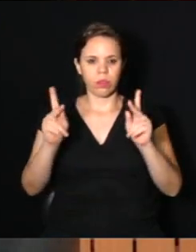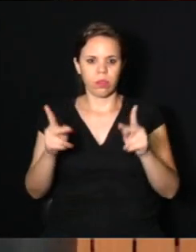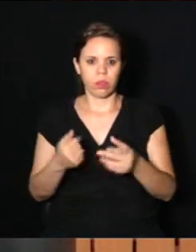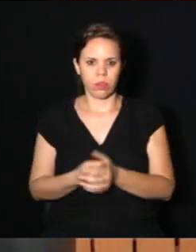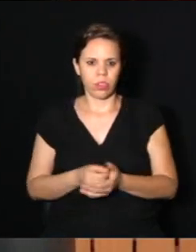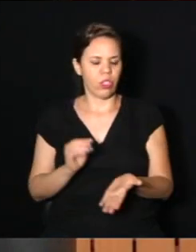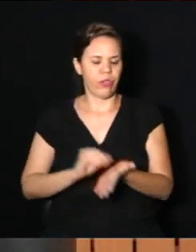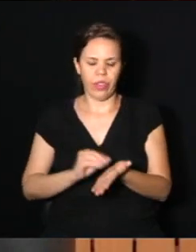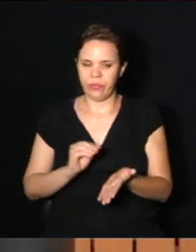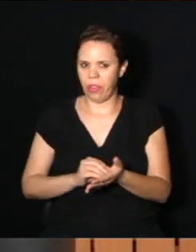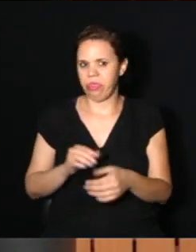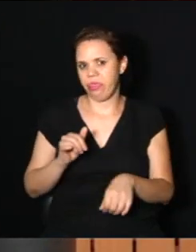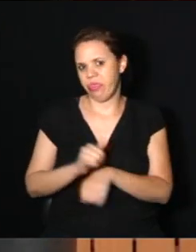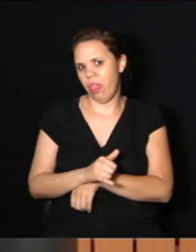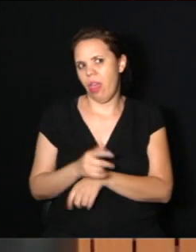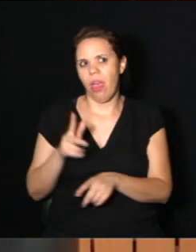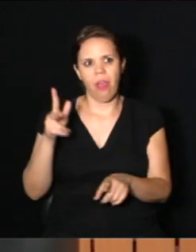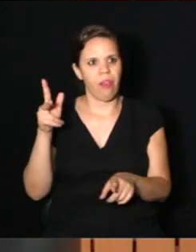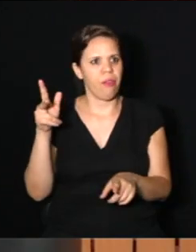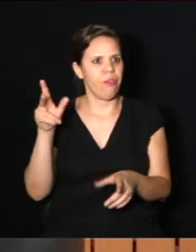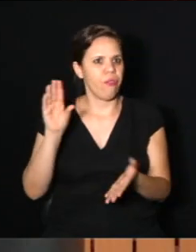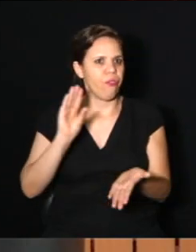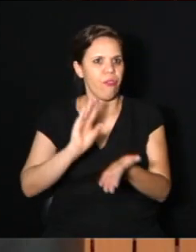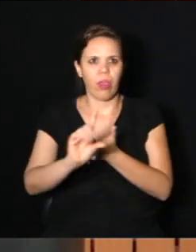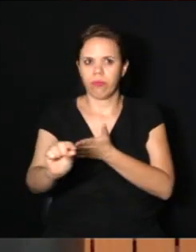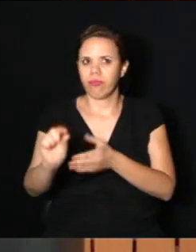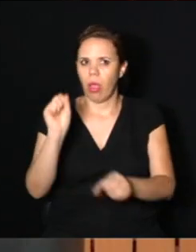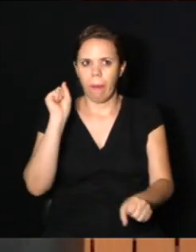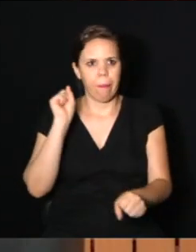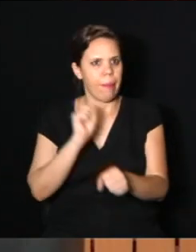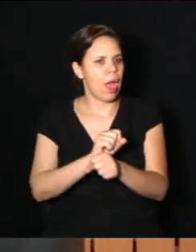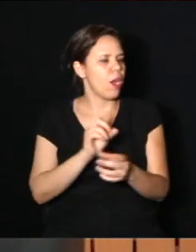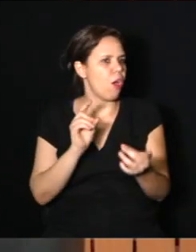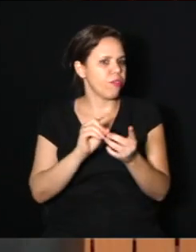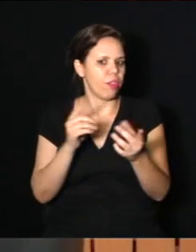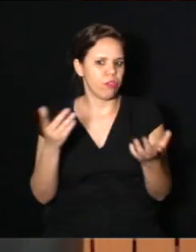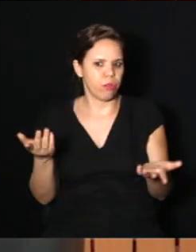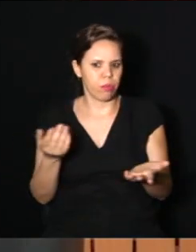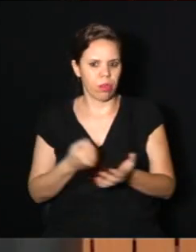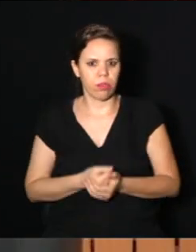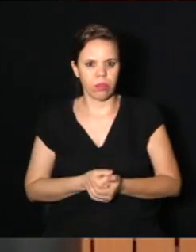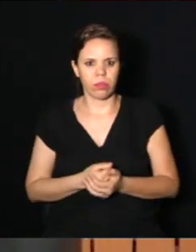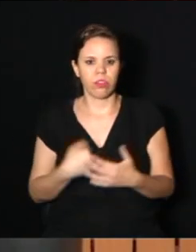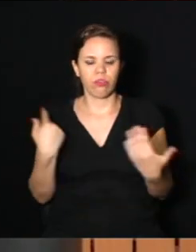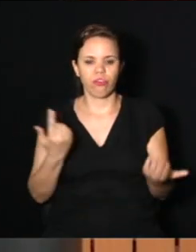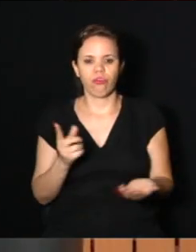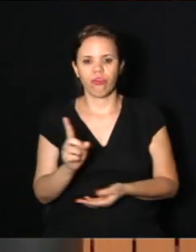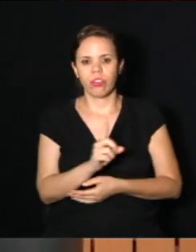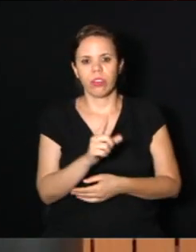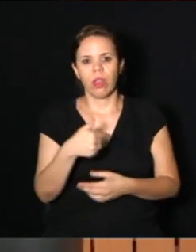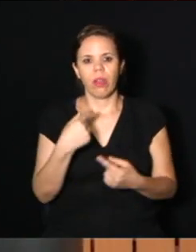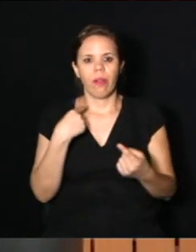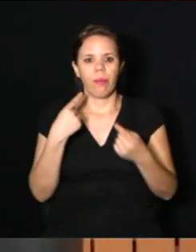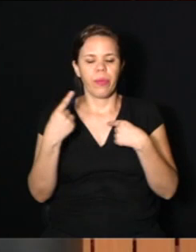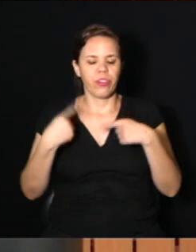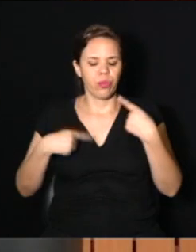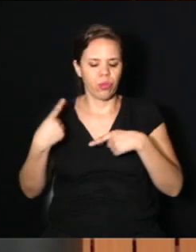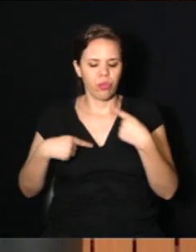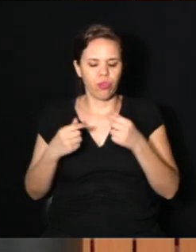desassistir, nós não vamos cortar serviço, nós não vamos parar serviço, e a gente chega lá para discutir com a